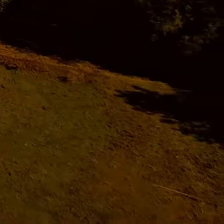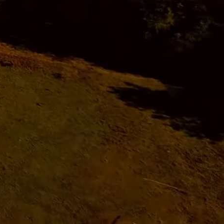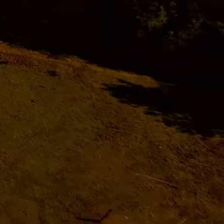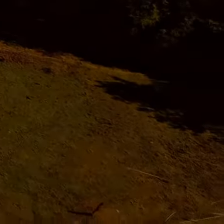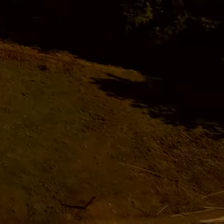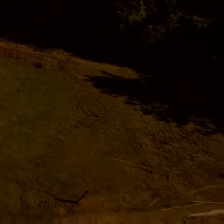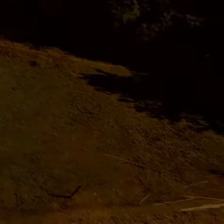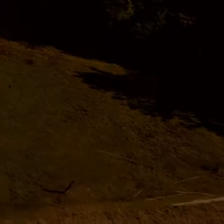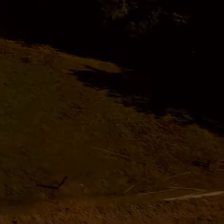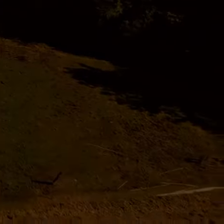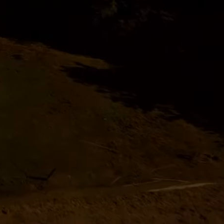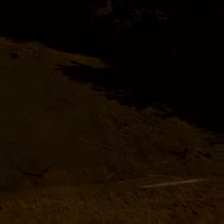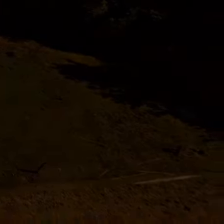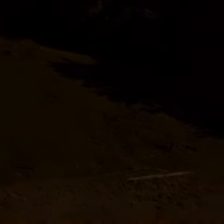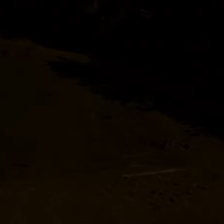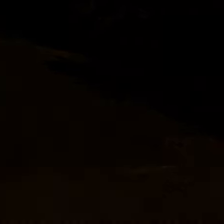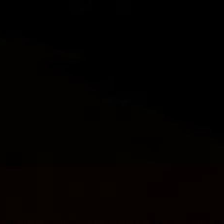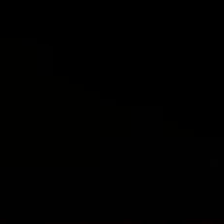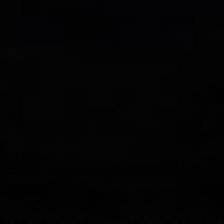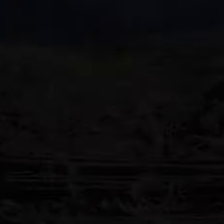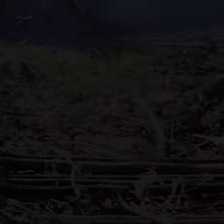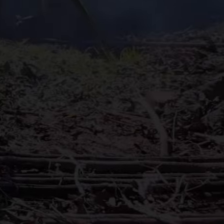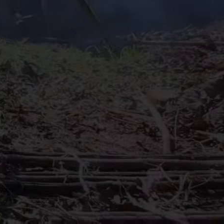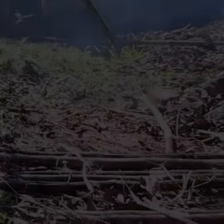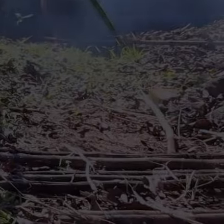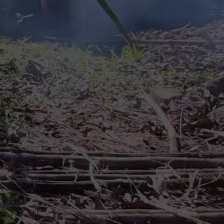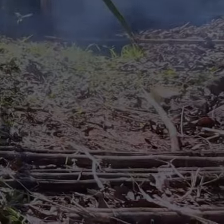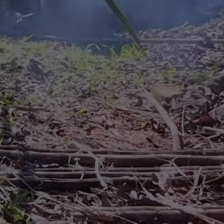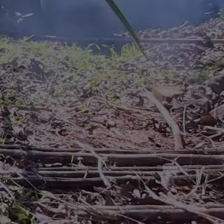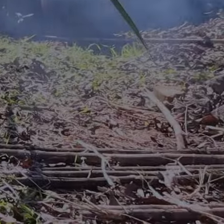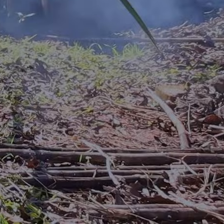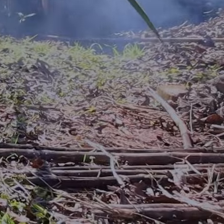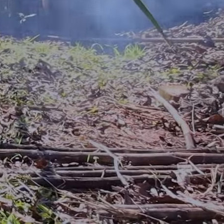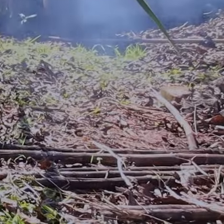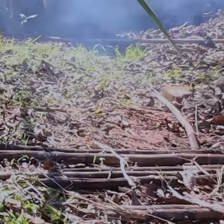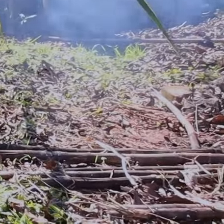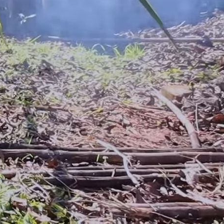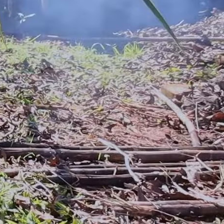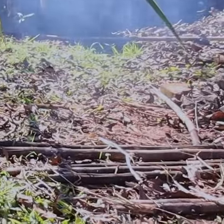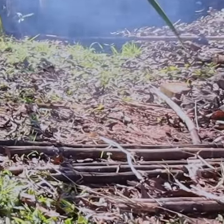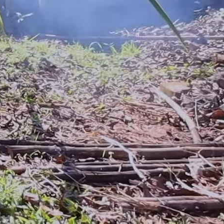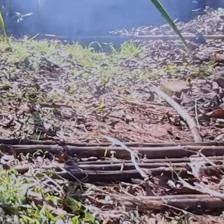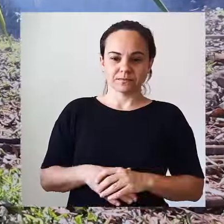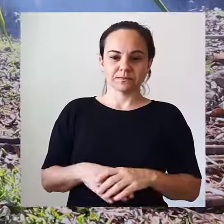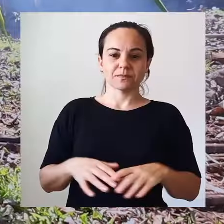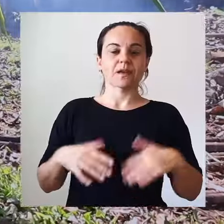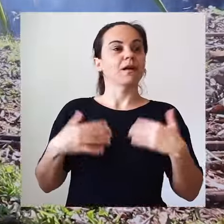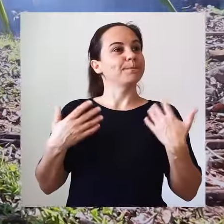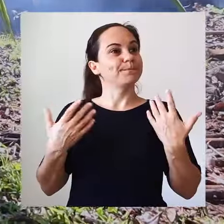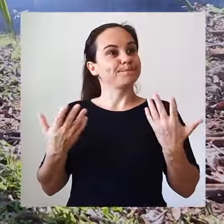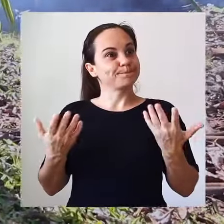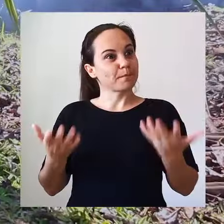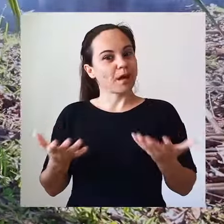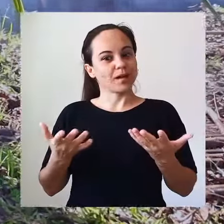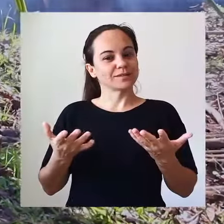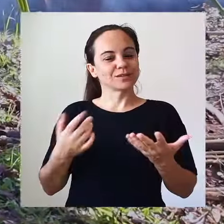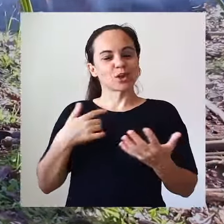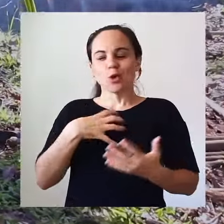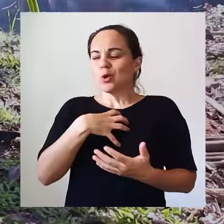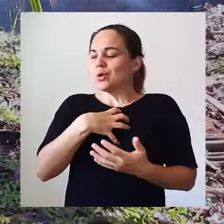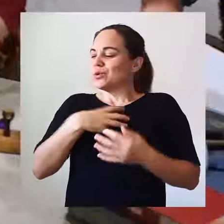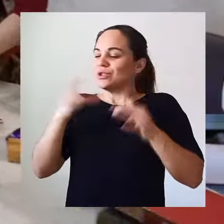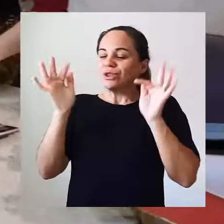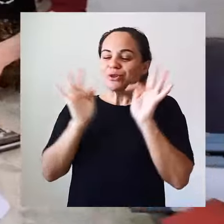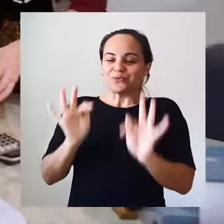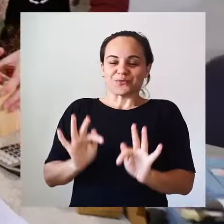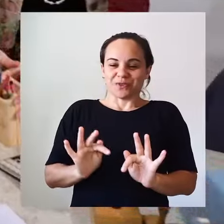Eu Mas, gente, eu tô tão